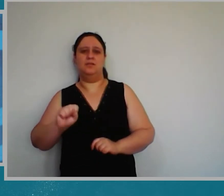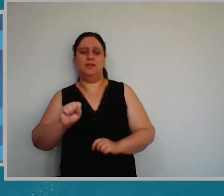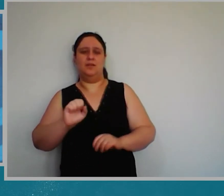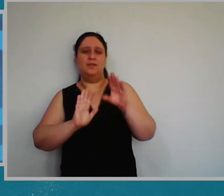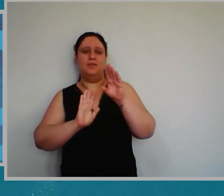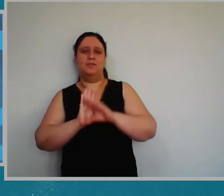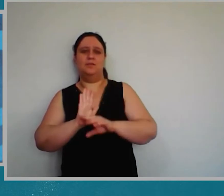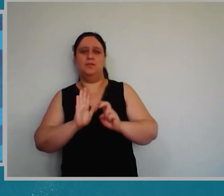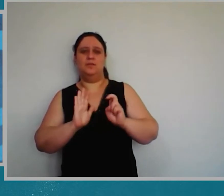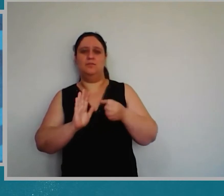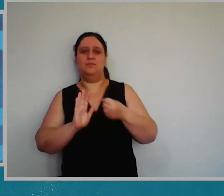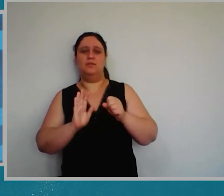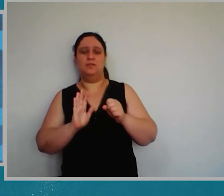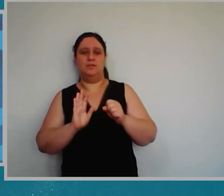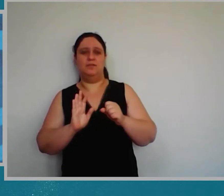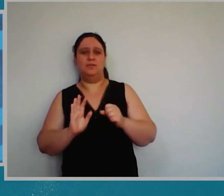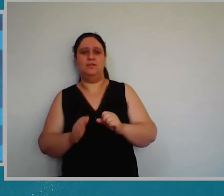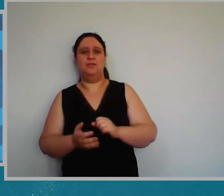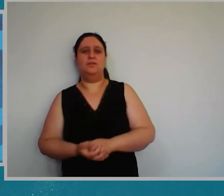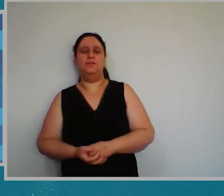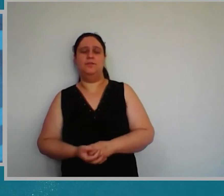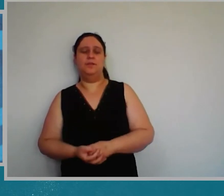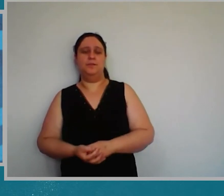novo, vale a pena.